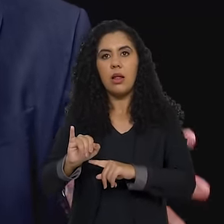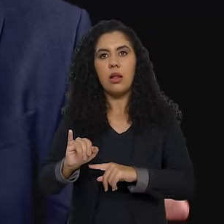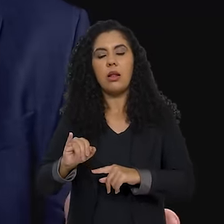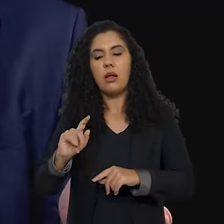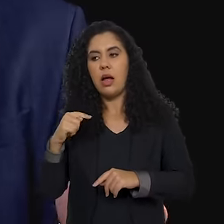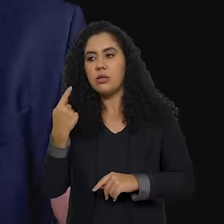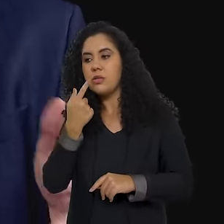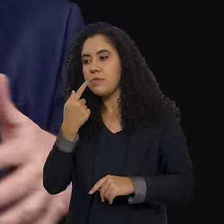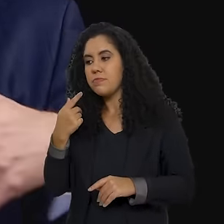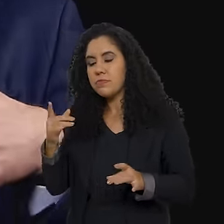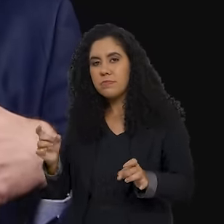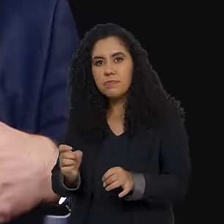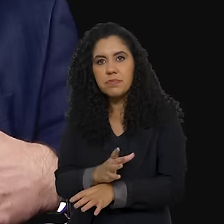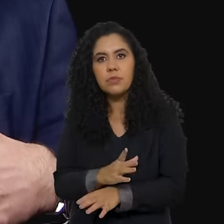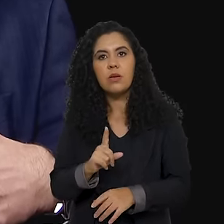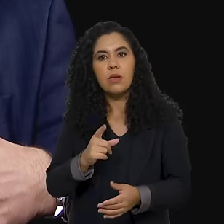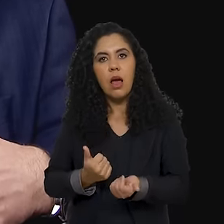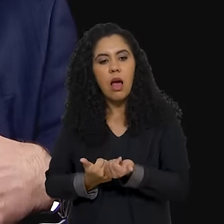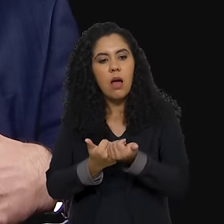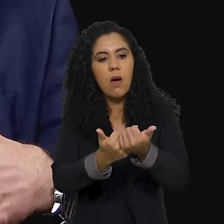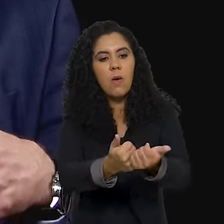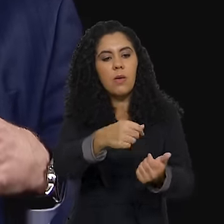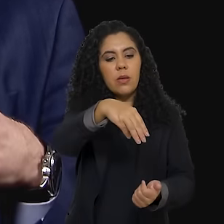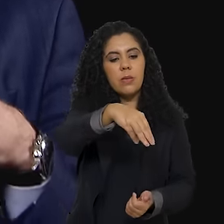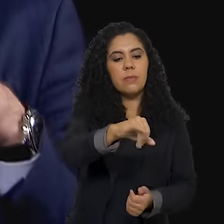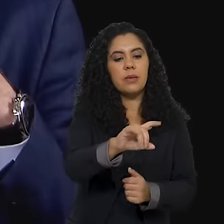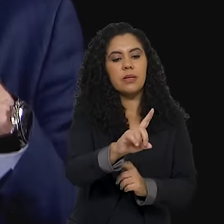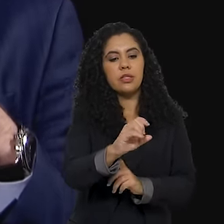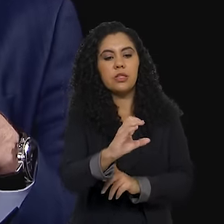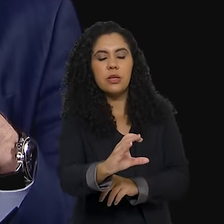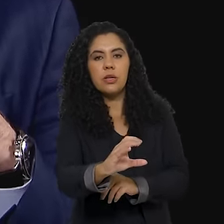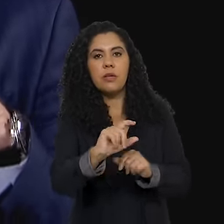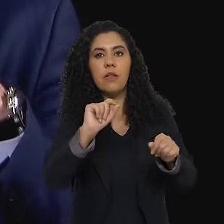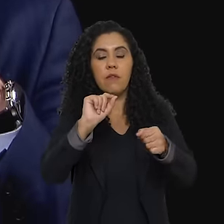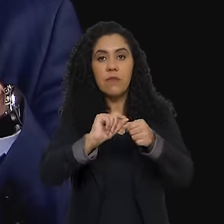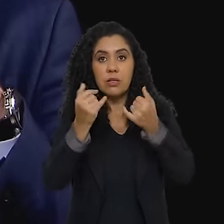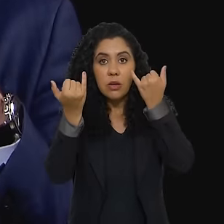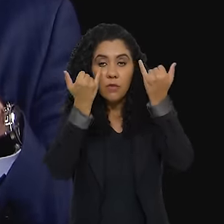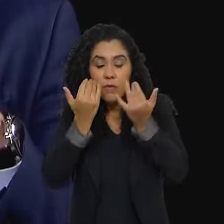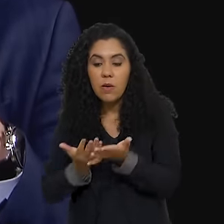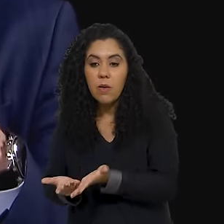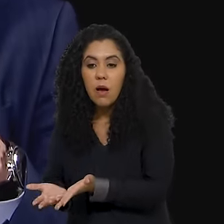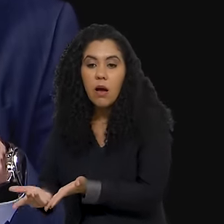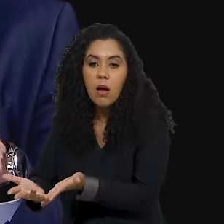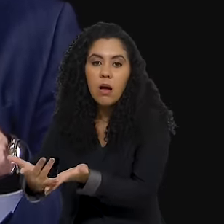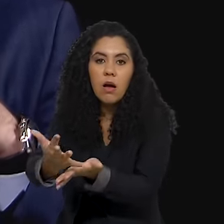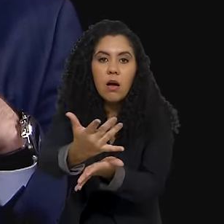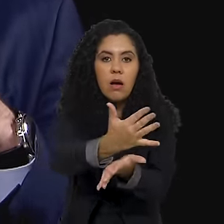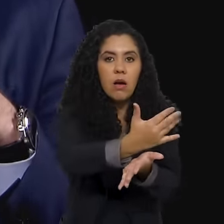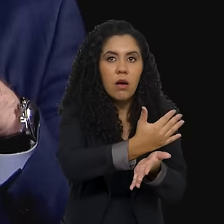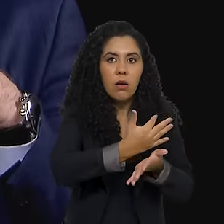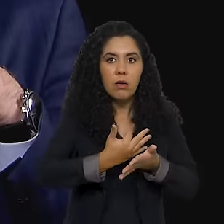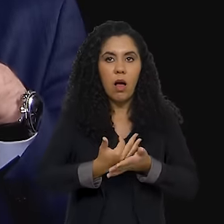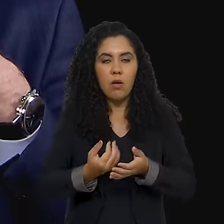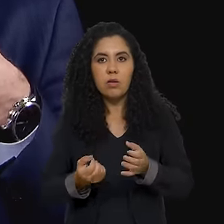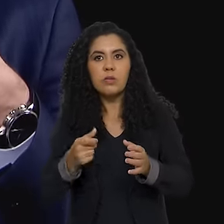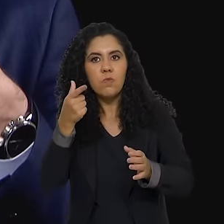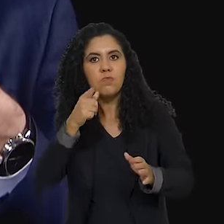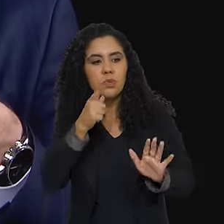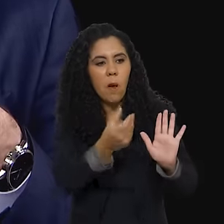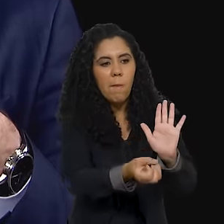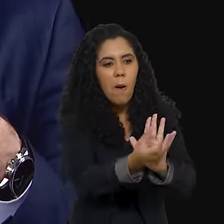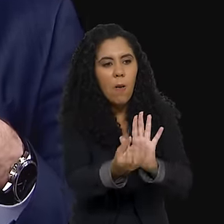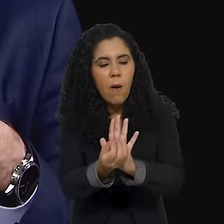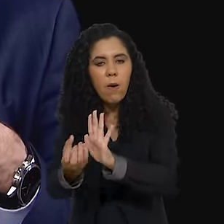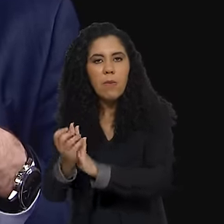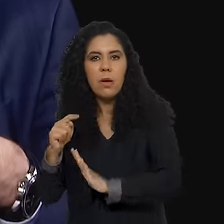gente acabou de fazer, auxiliar o MDIC no mapeamento de cadeias produtivas para que a gente